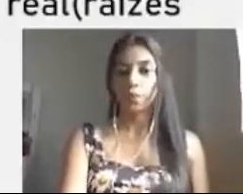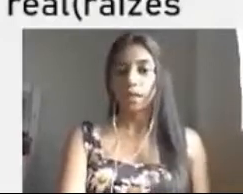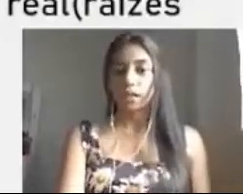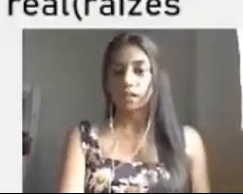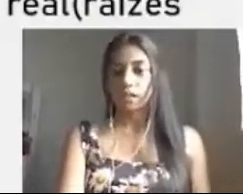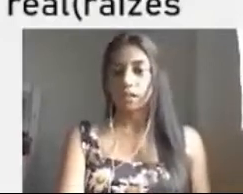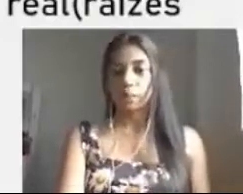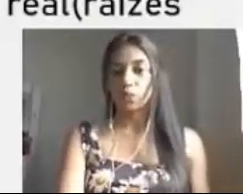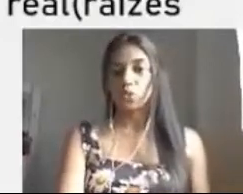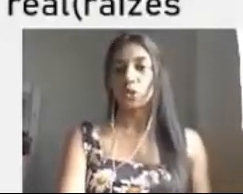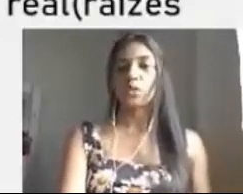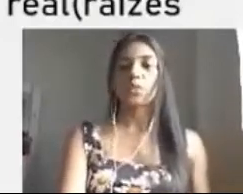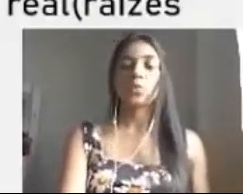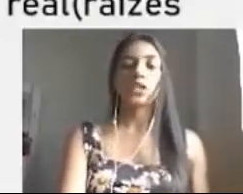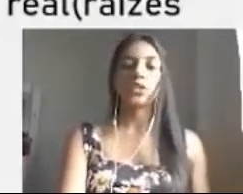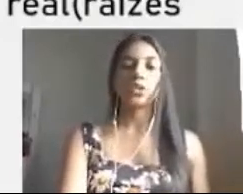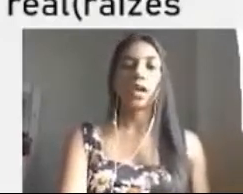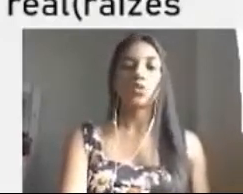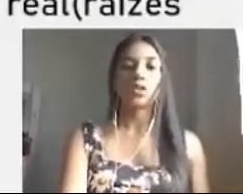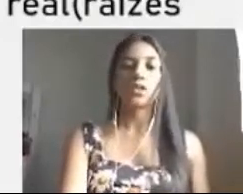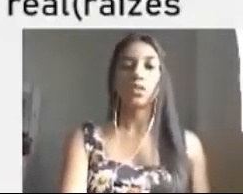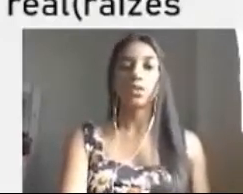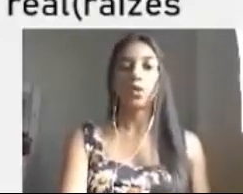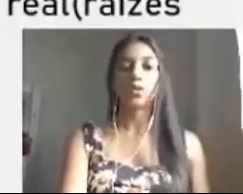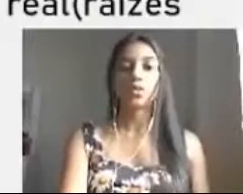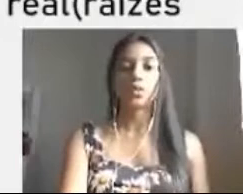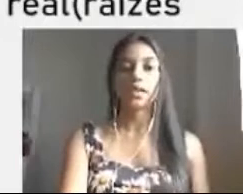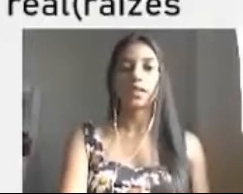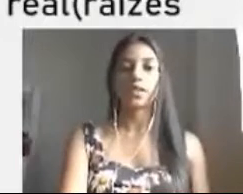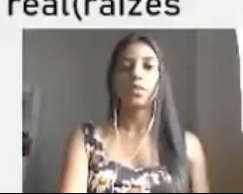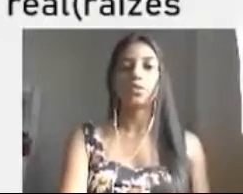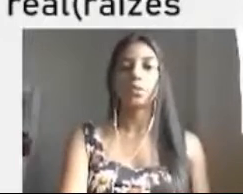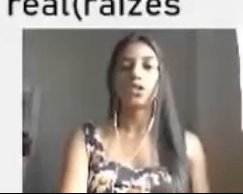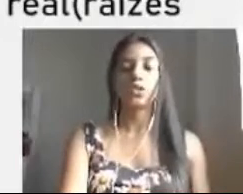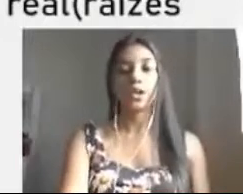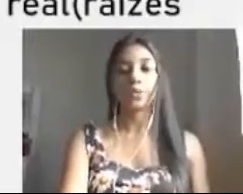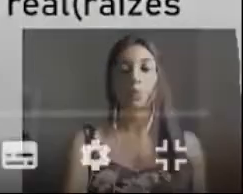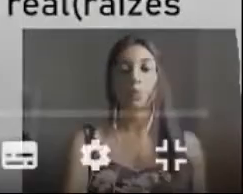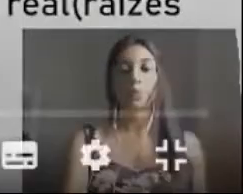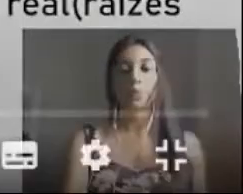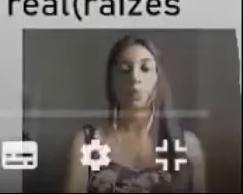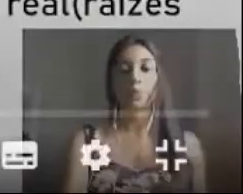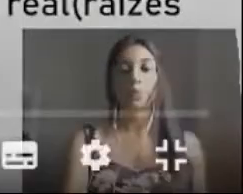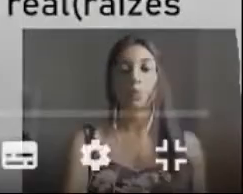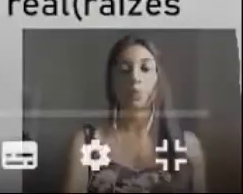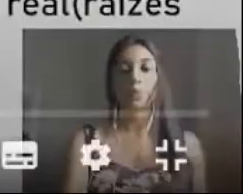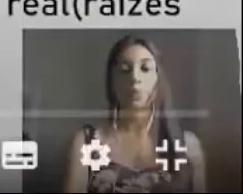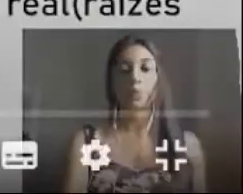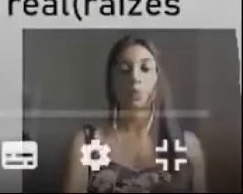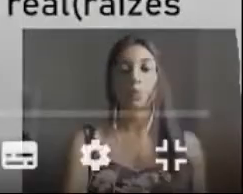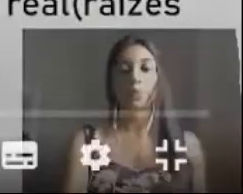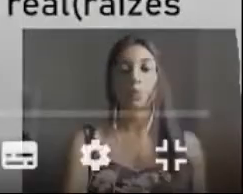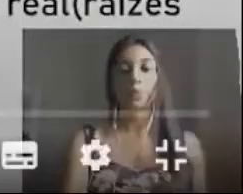-5. Por último, encontrar o ponto de partida do eixo real, ou seja, onde esses dois polos irão se encontrar aqui. Esse seria o ponto de partida do eixo real. Muito bem